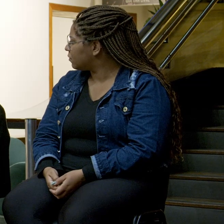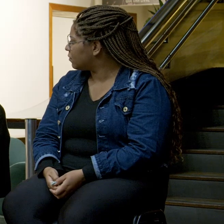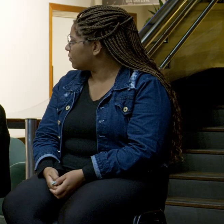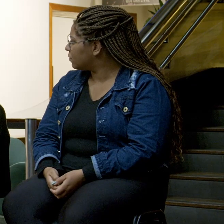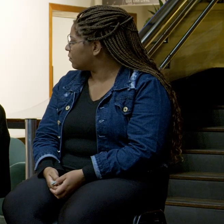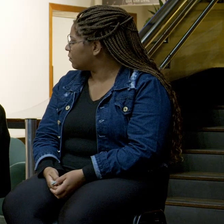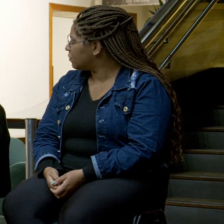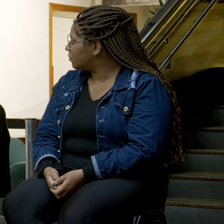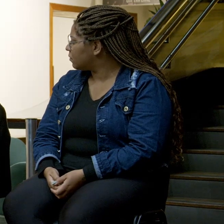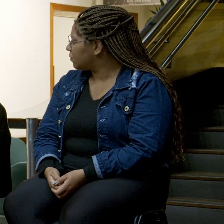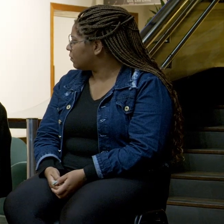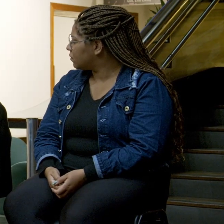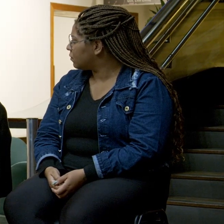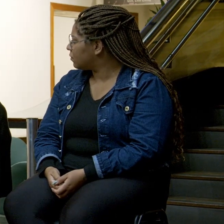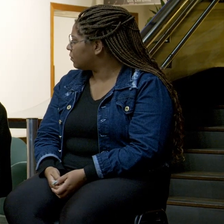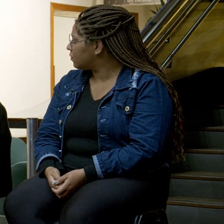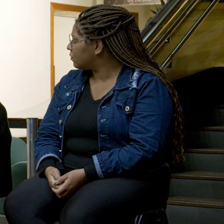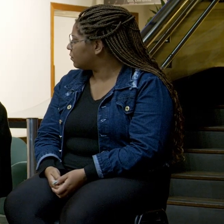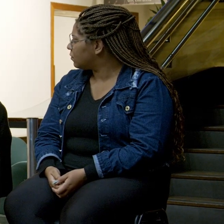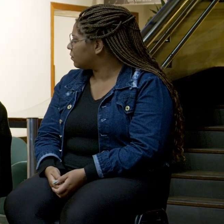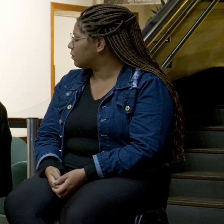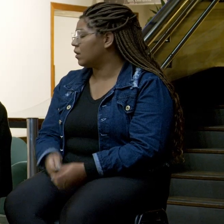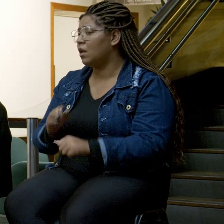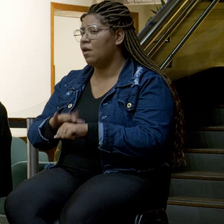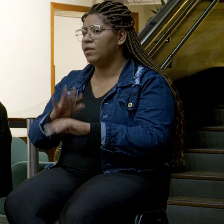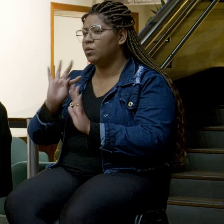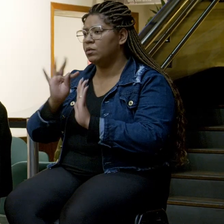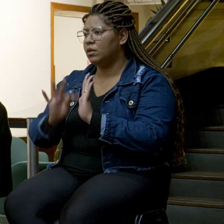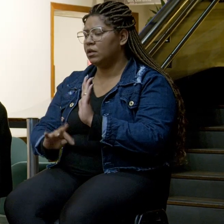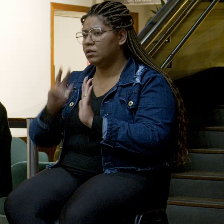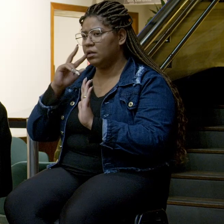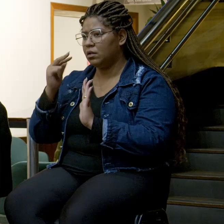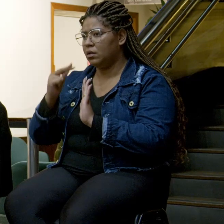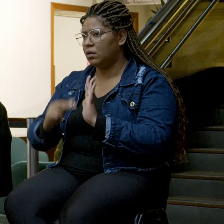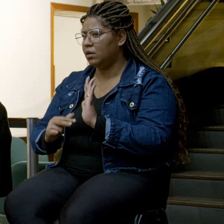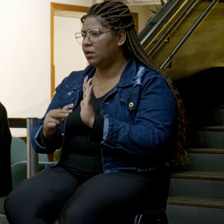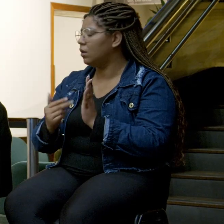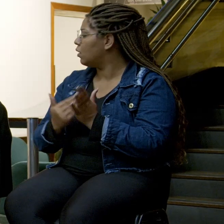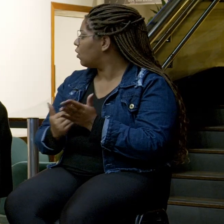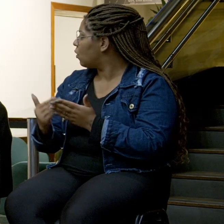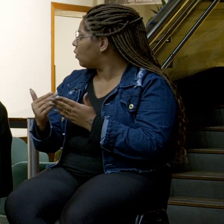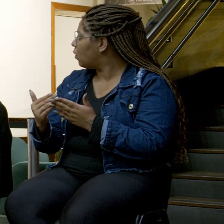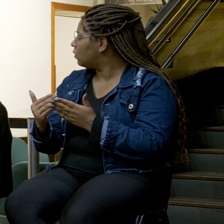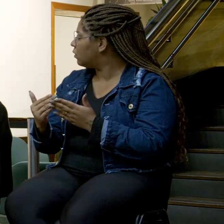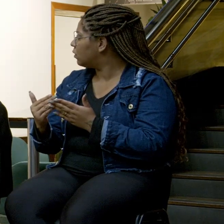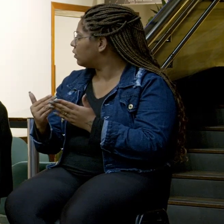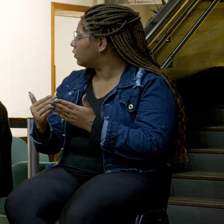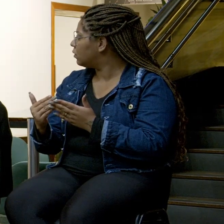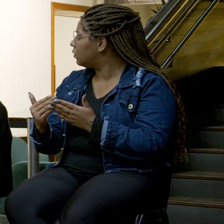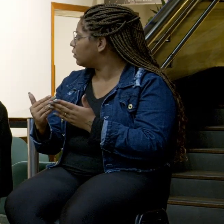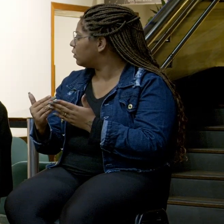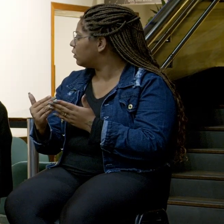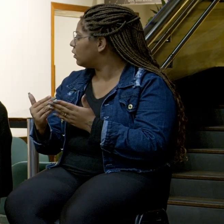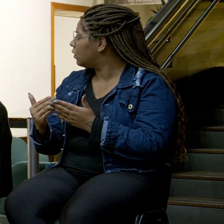Eu começo a apresentação, eu fiz um texto, né? Eu começo a apresentação com 3